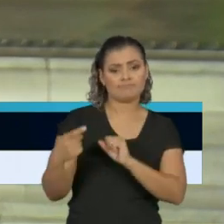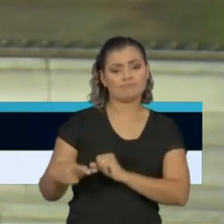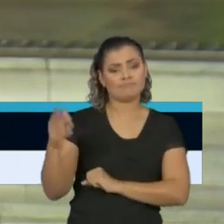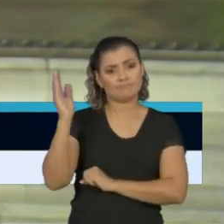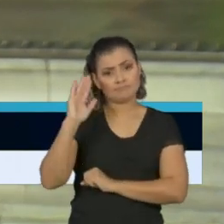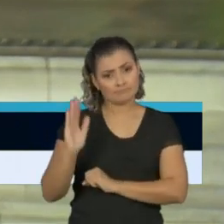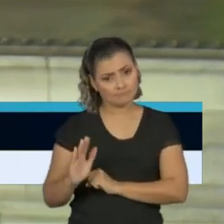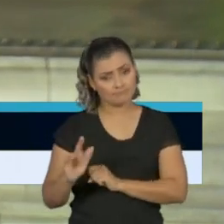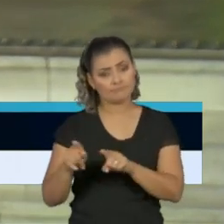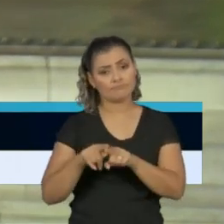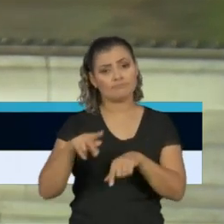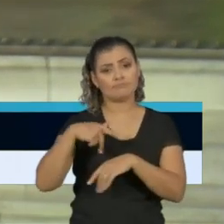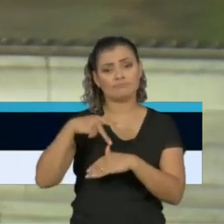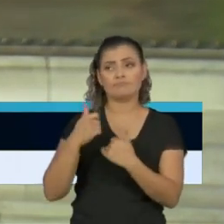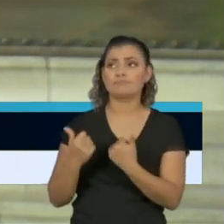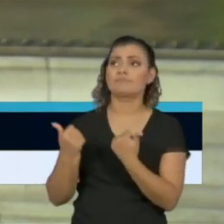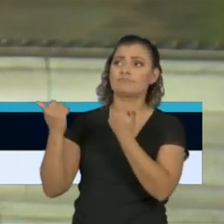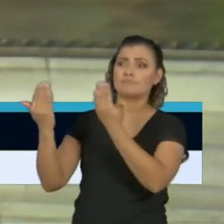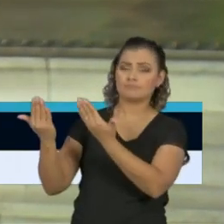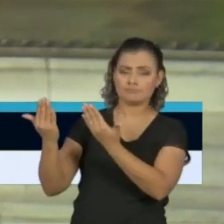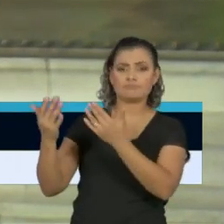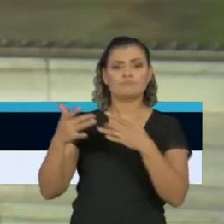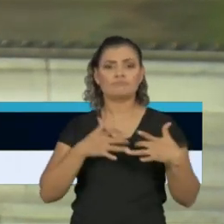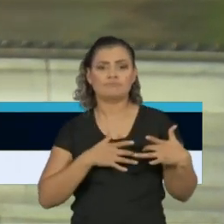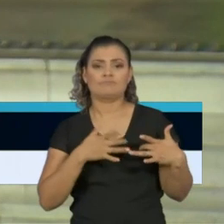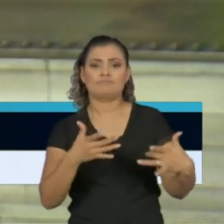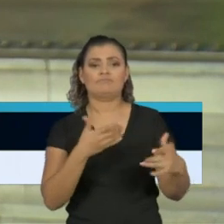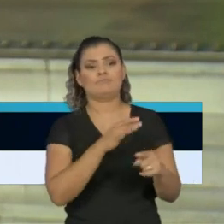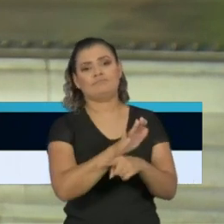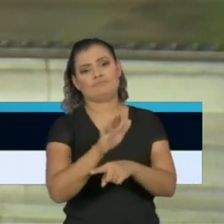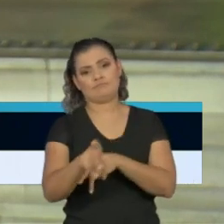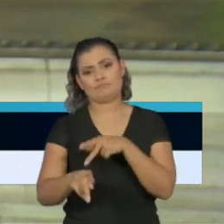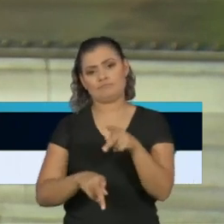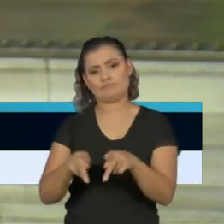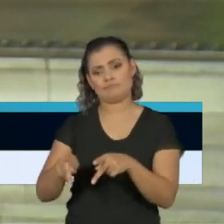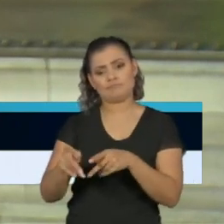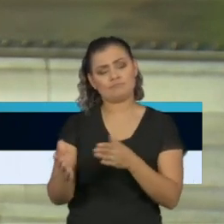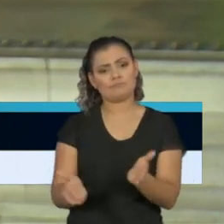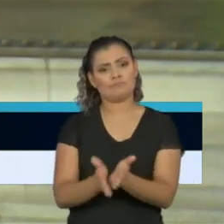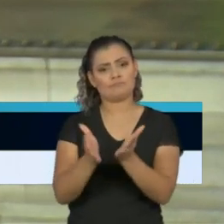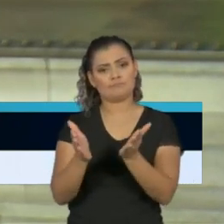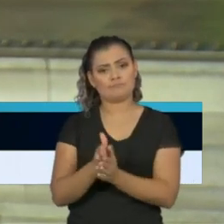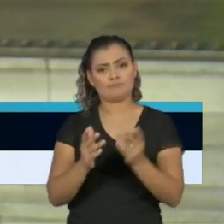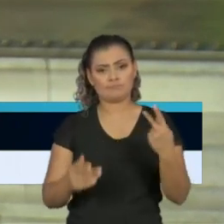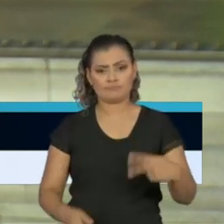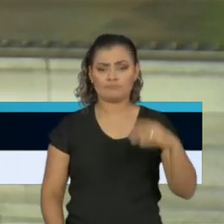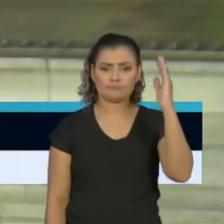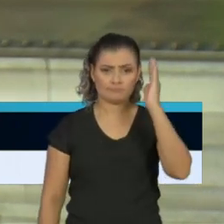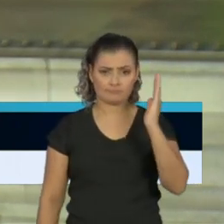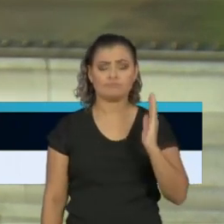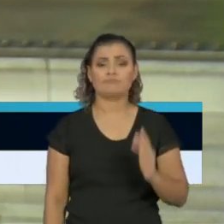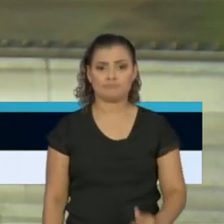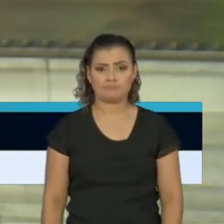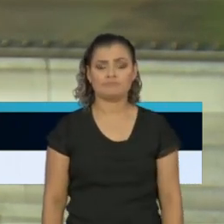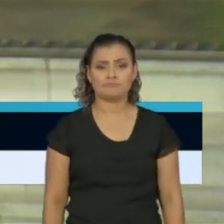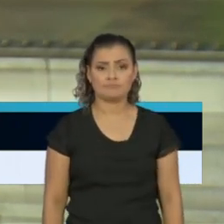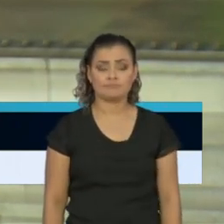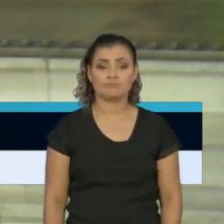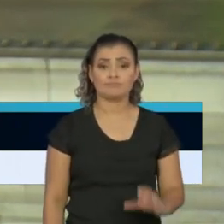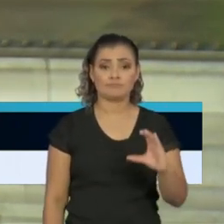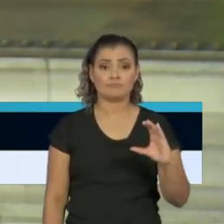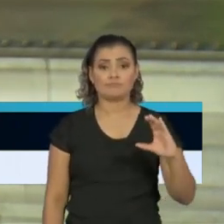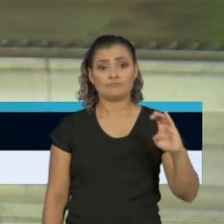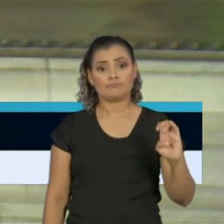brasileiras e internacionais solidários com os que mais precisam neste momento. A Célia Parnes